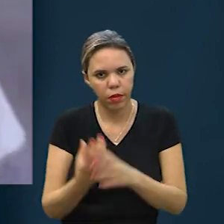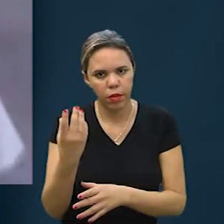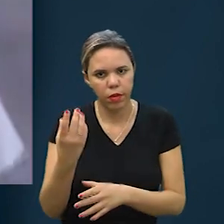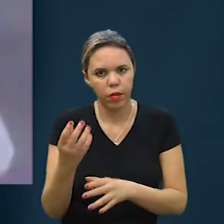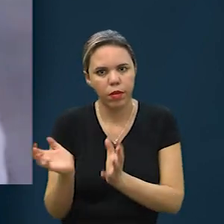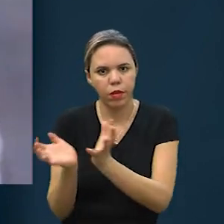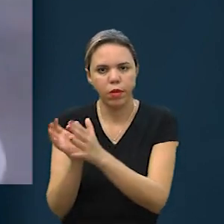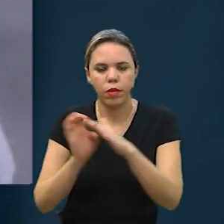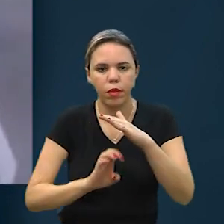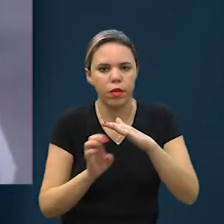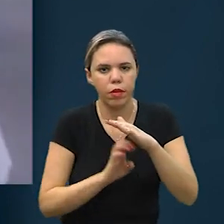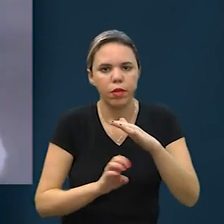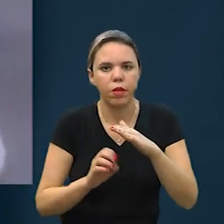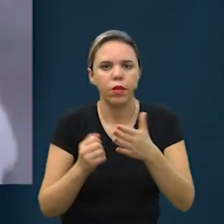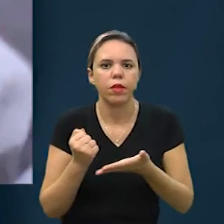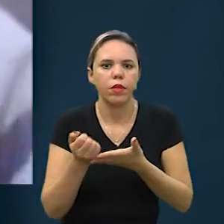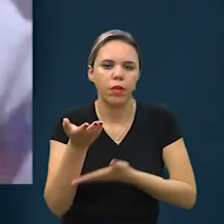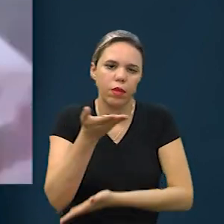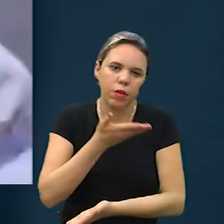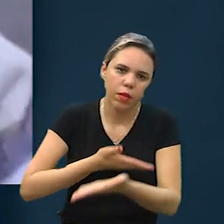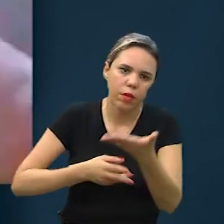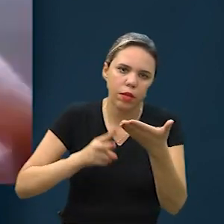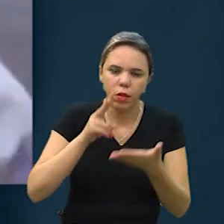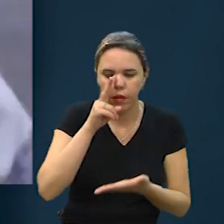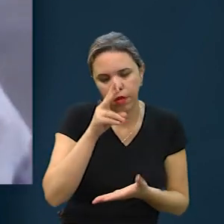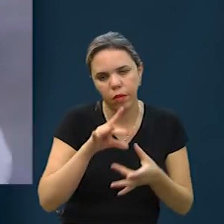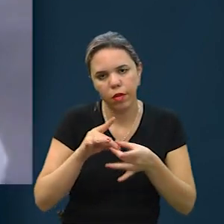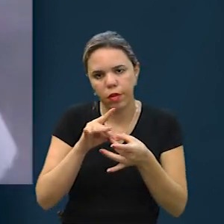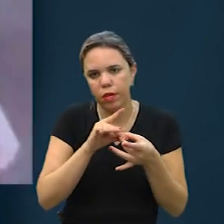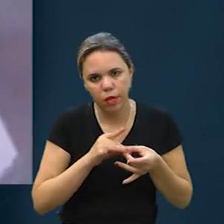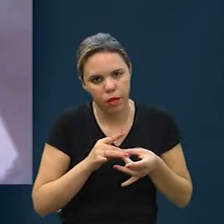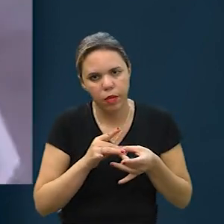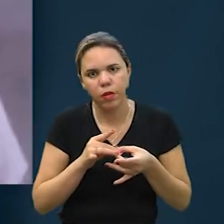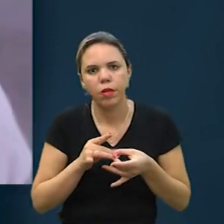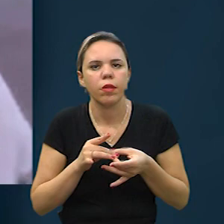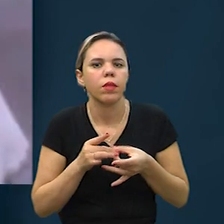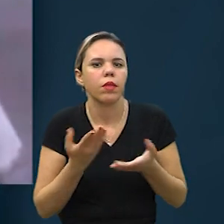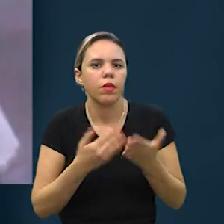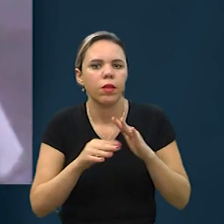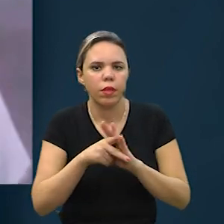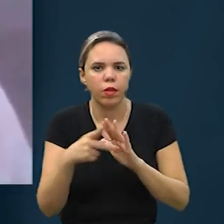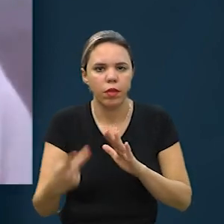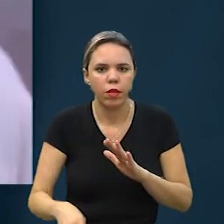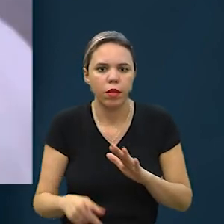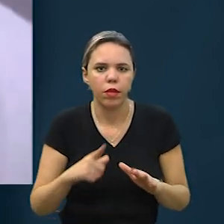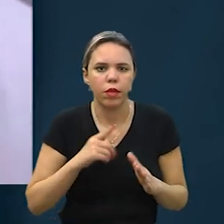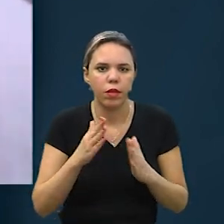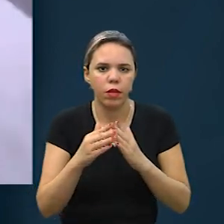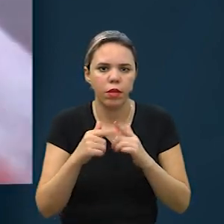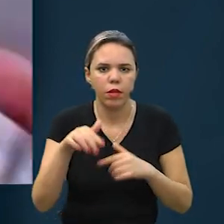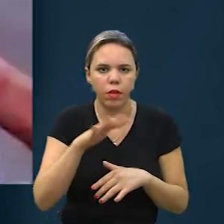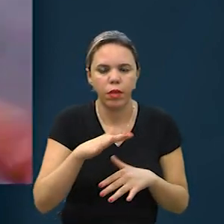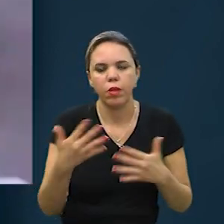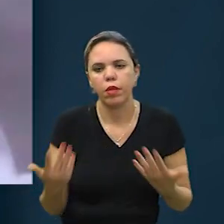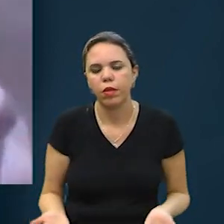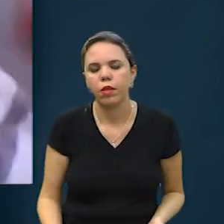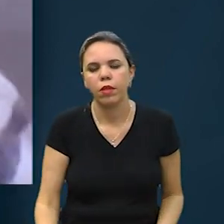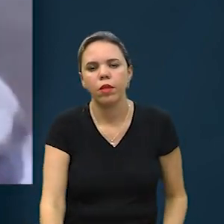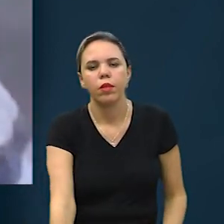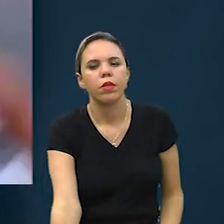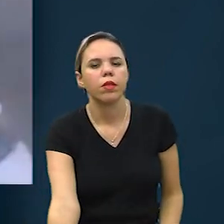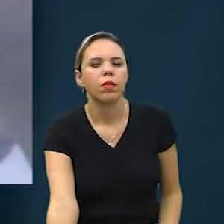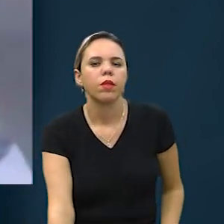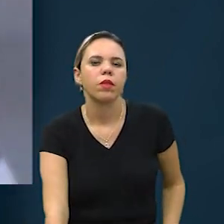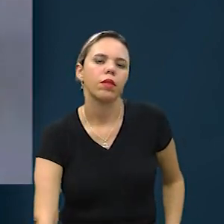criar cooperativas e eles se fortalecem e criam escolas para si, até igrejas entre